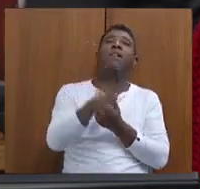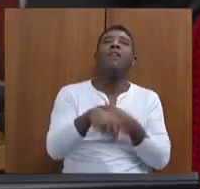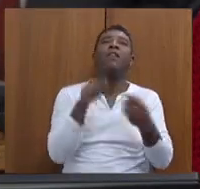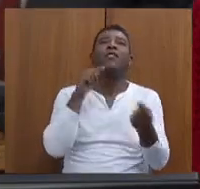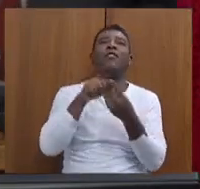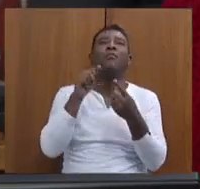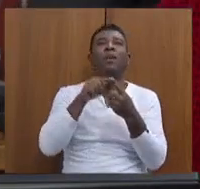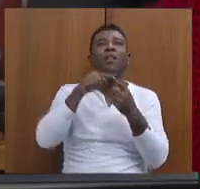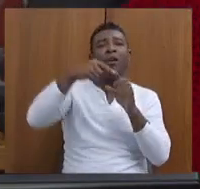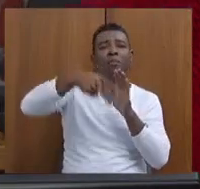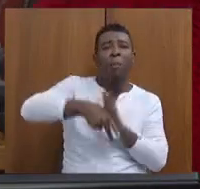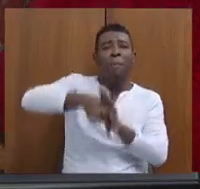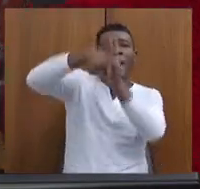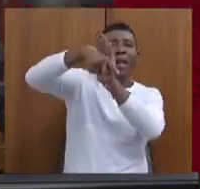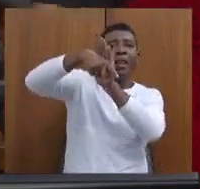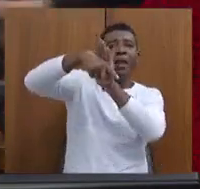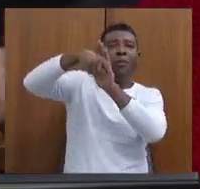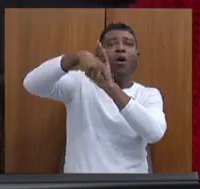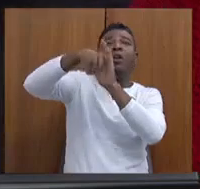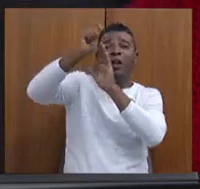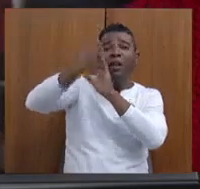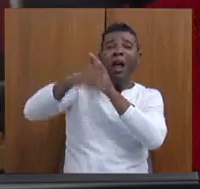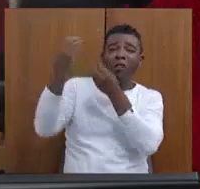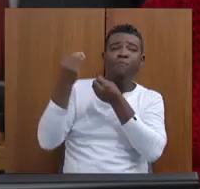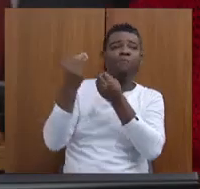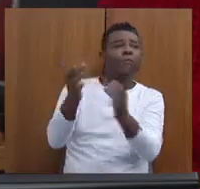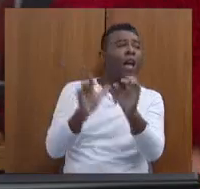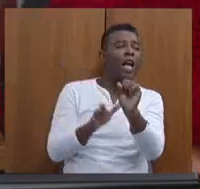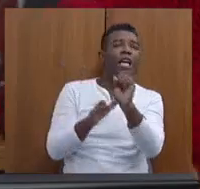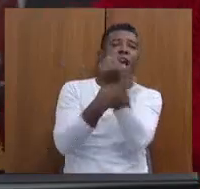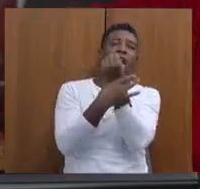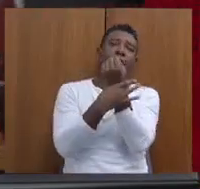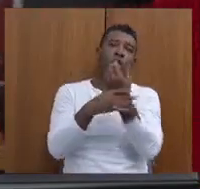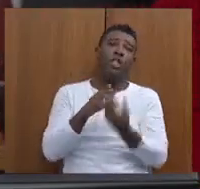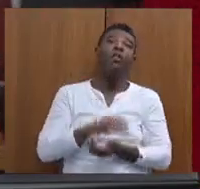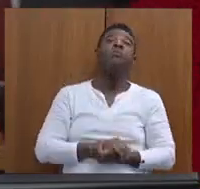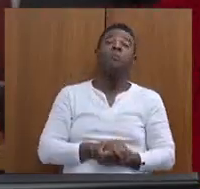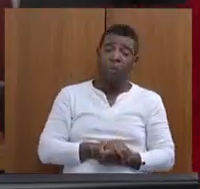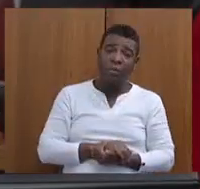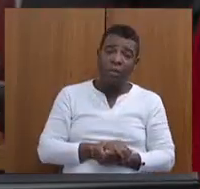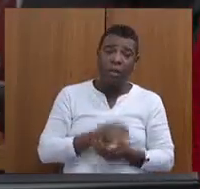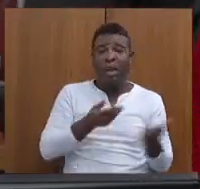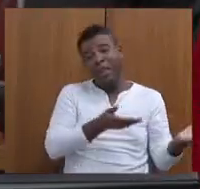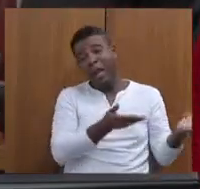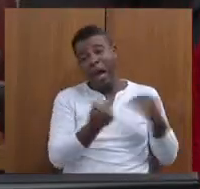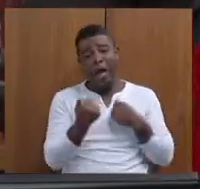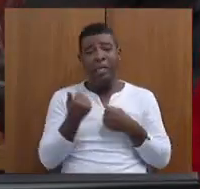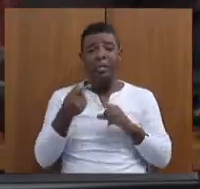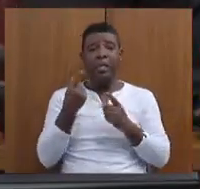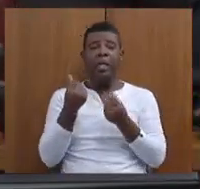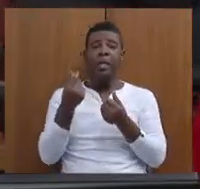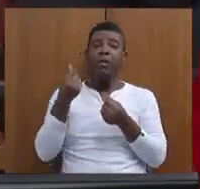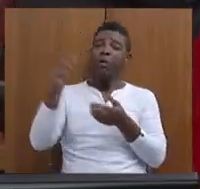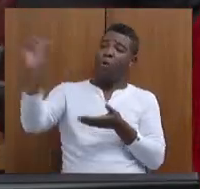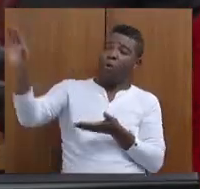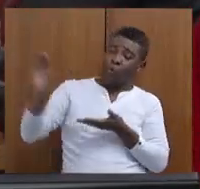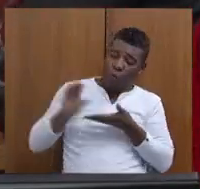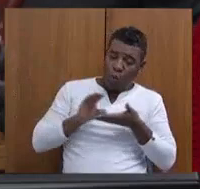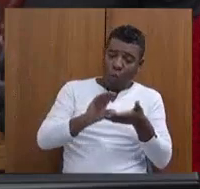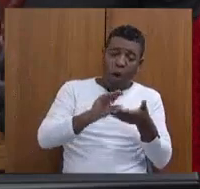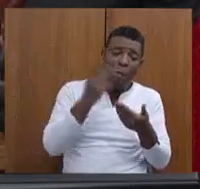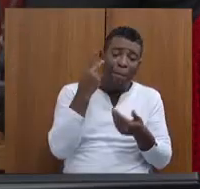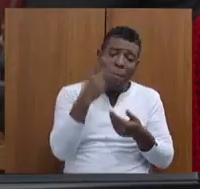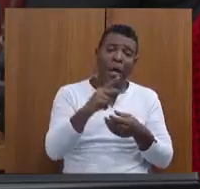patrimônio que pode ser dado em garantia para o senhor pode traz recurso Municipal a partir do momento que pode fazer um